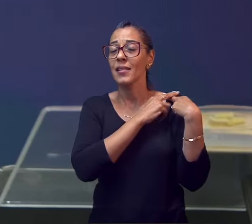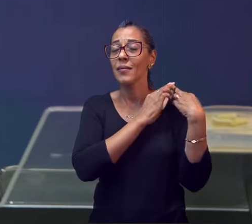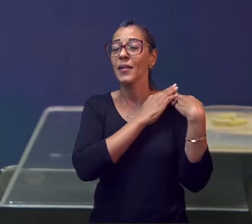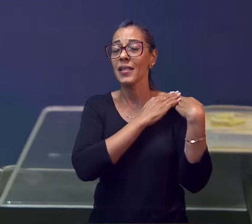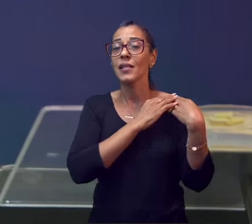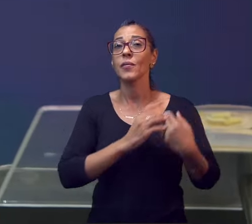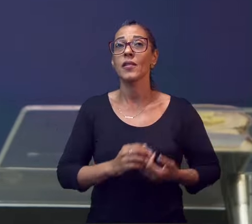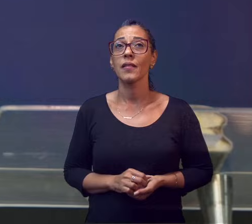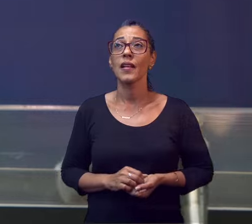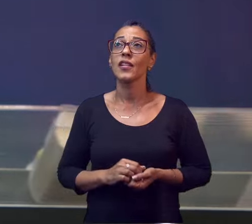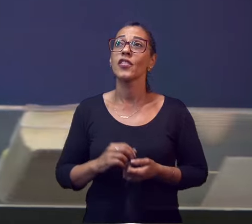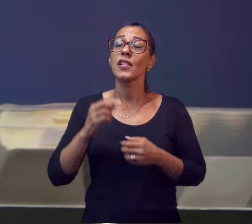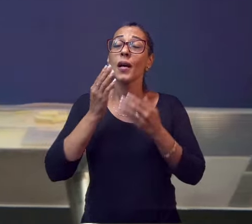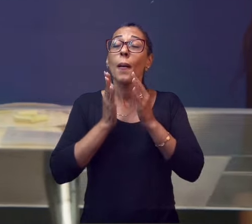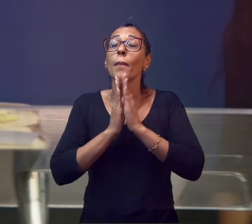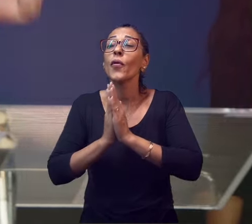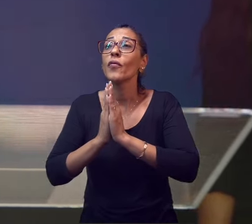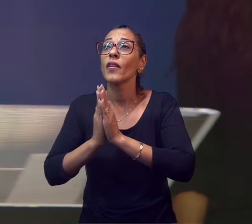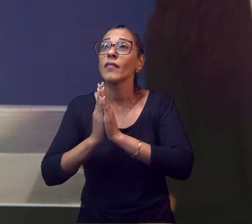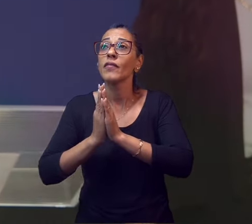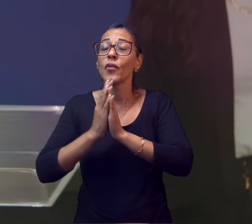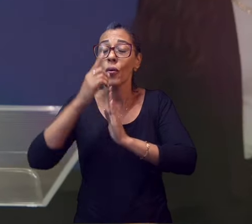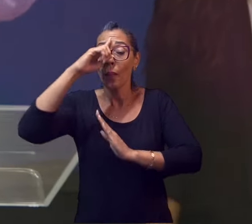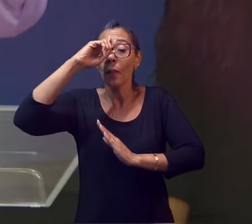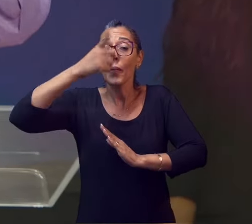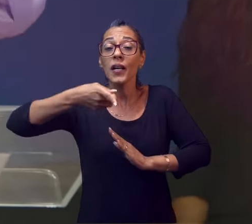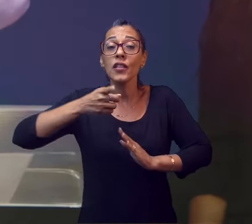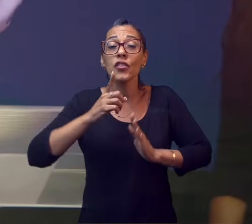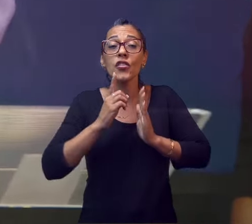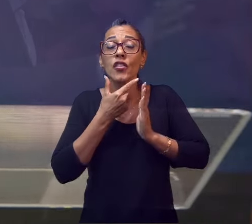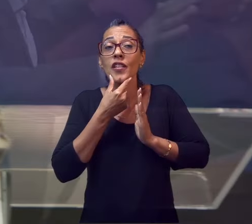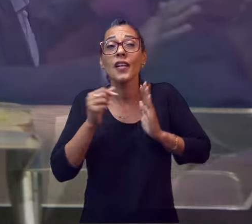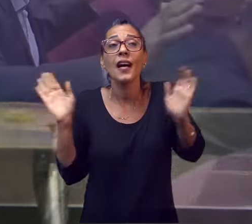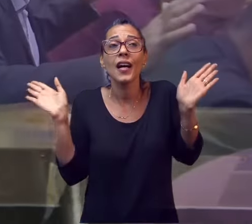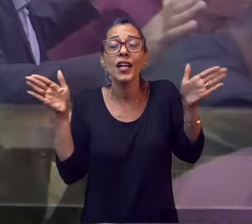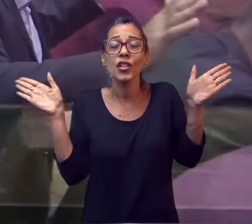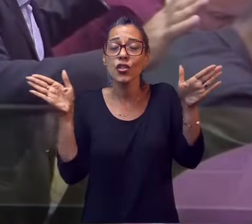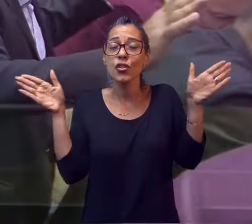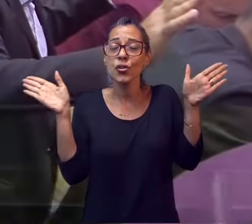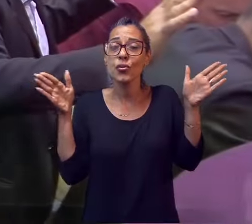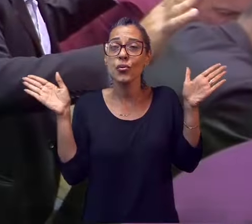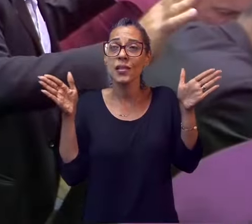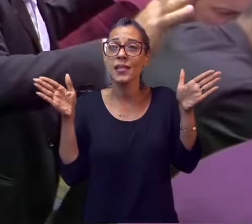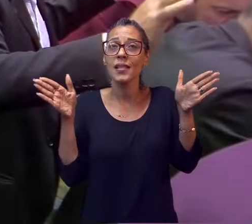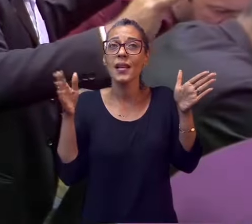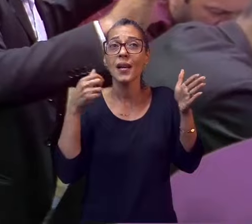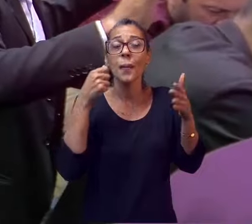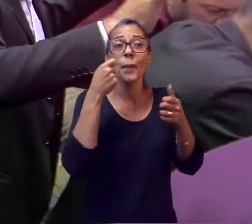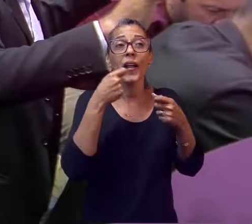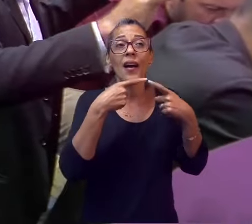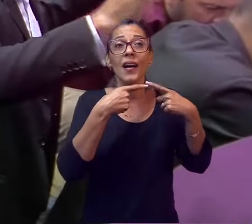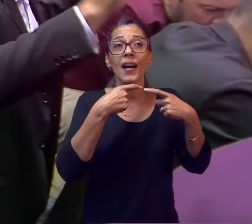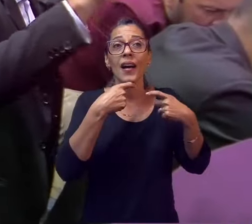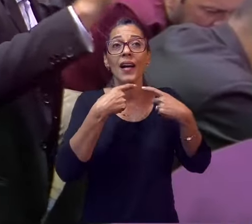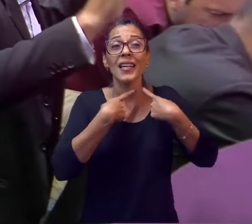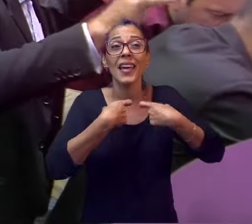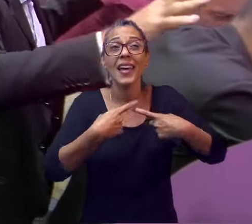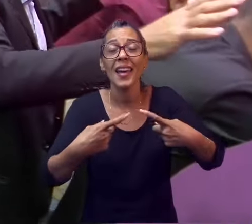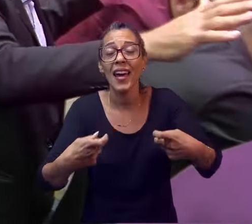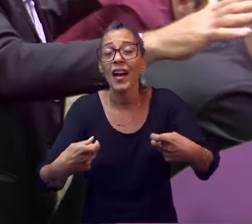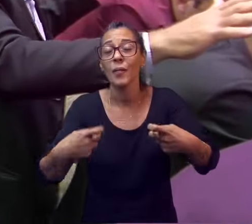a Deus a nossa nação quebrando todo jugo das Trevas toda ação de principados